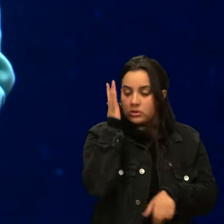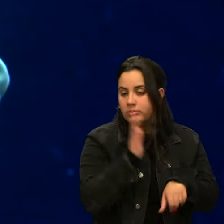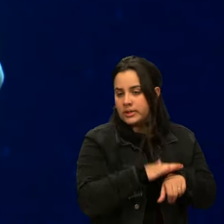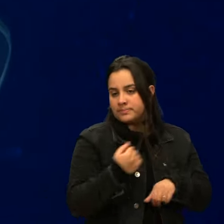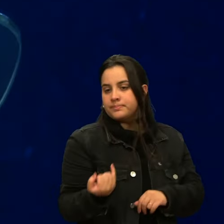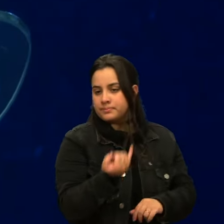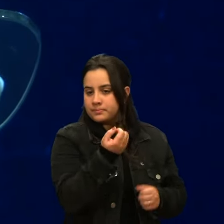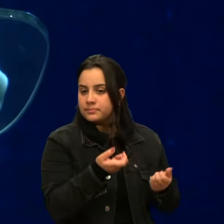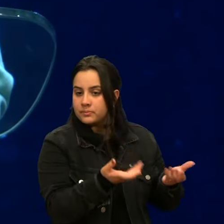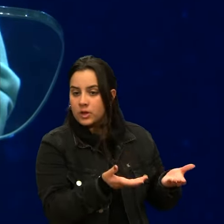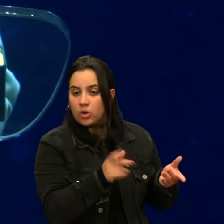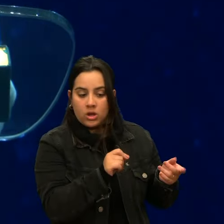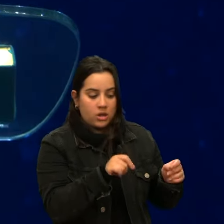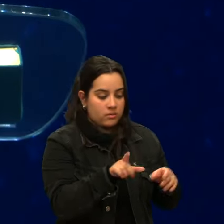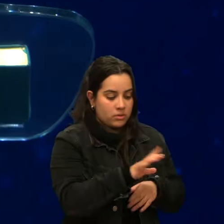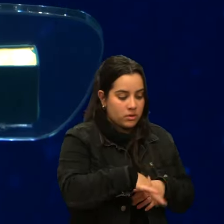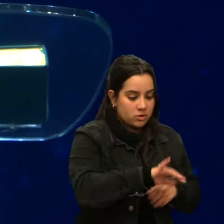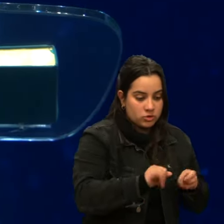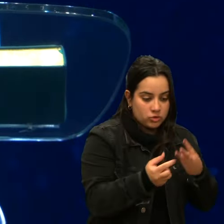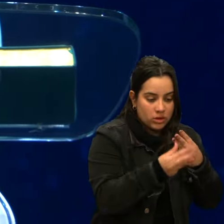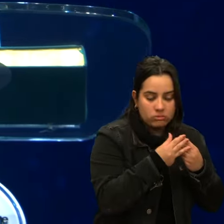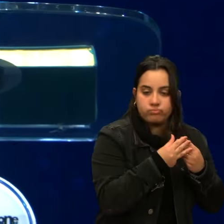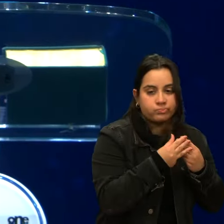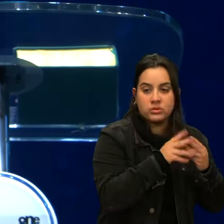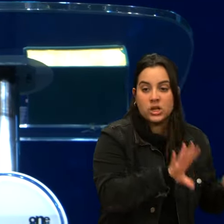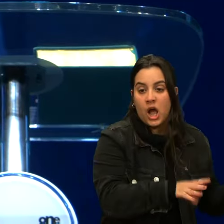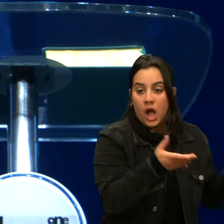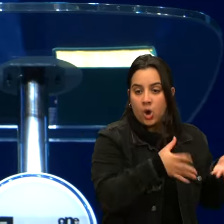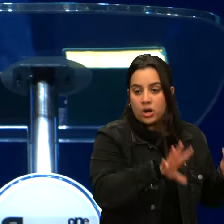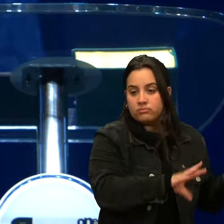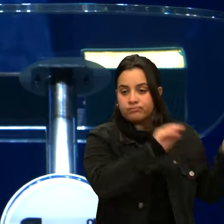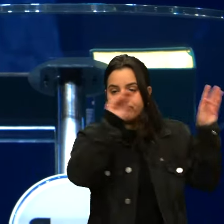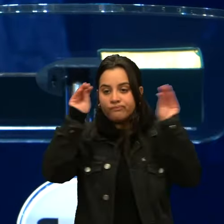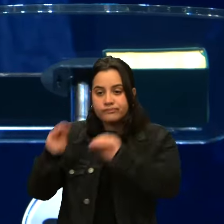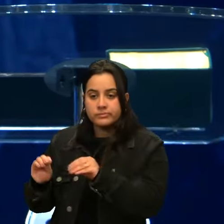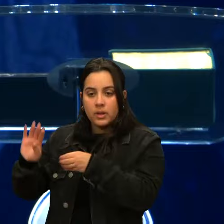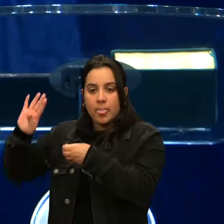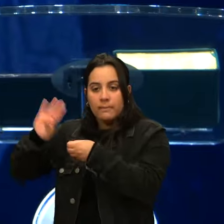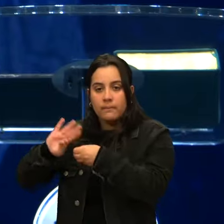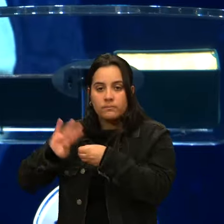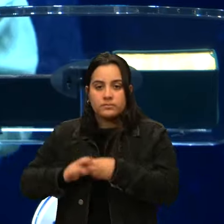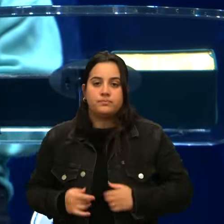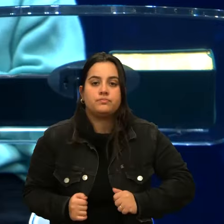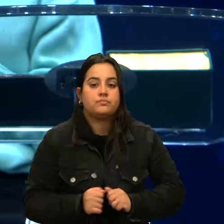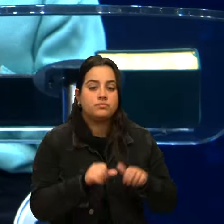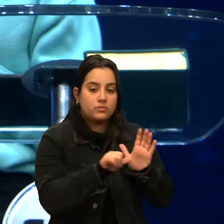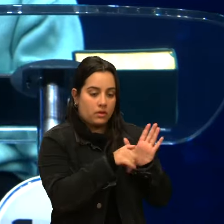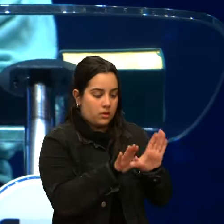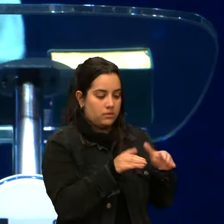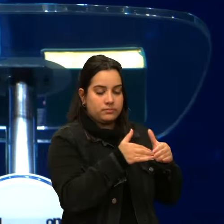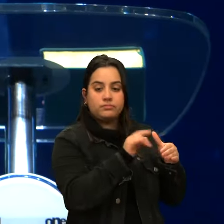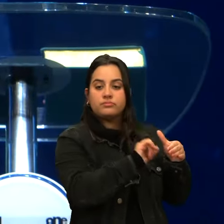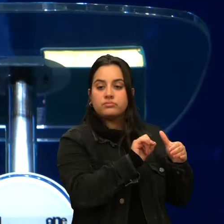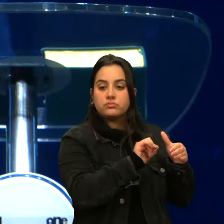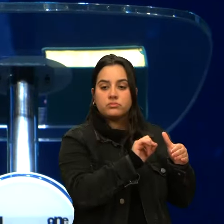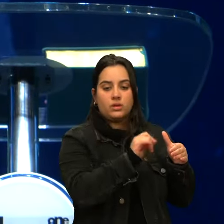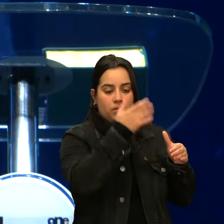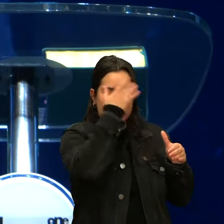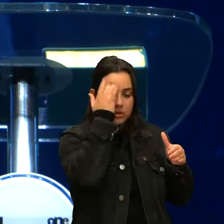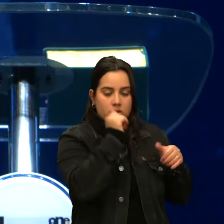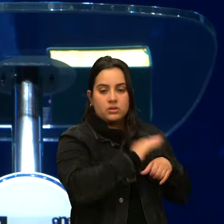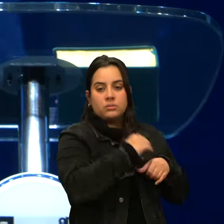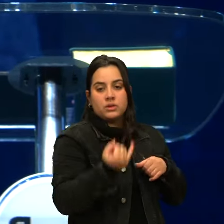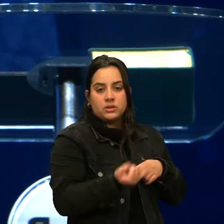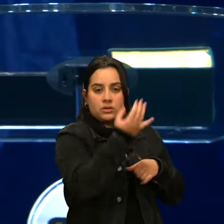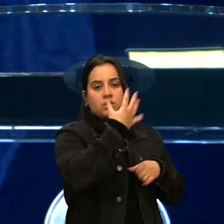importantes, para a Babilônia. O primeiro grupo de pessoas que eles decidem levar são as pessoas mais importantes. Então, eram os